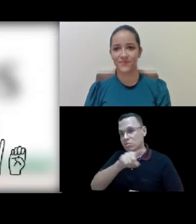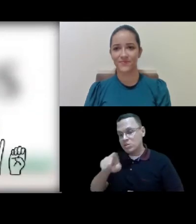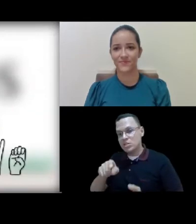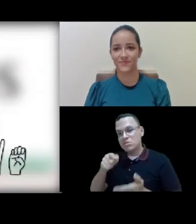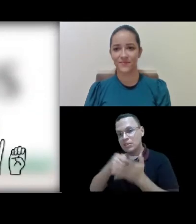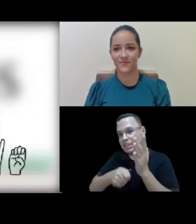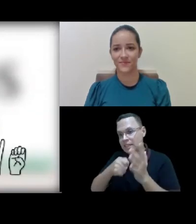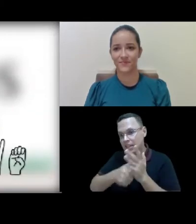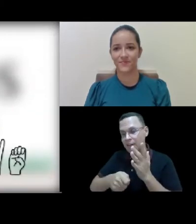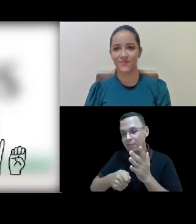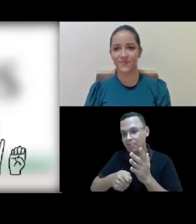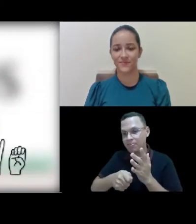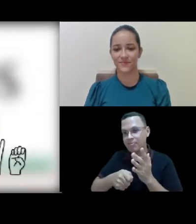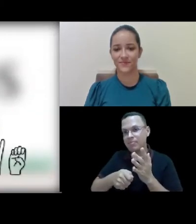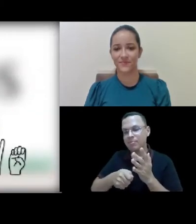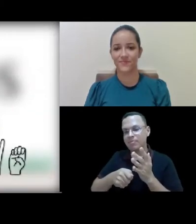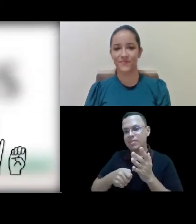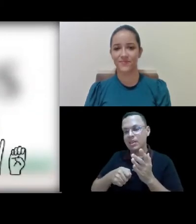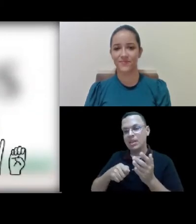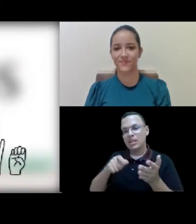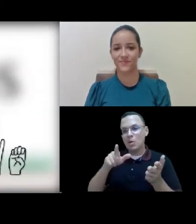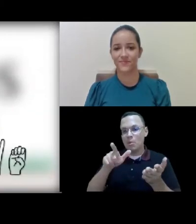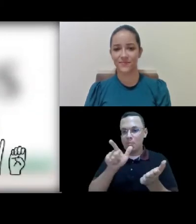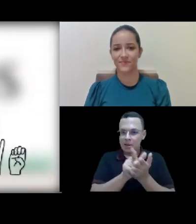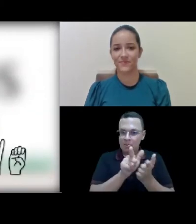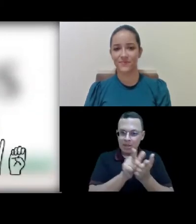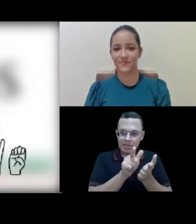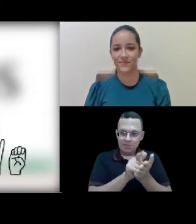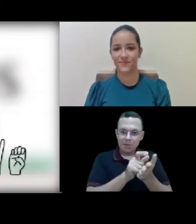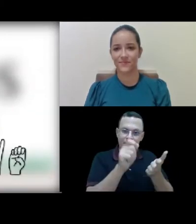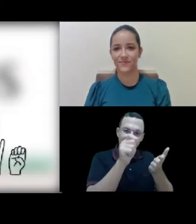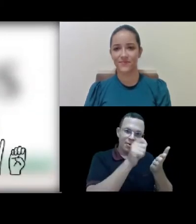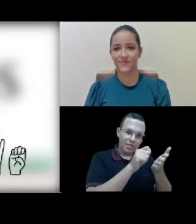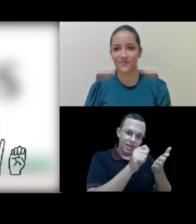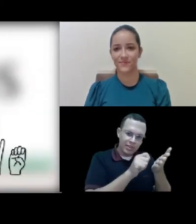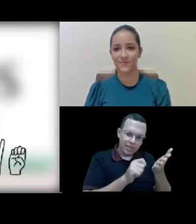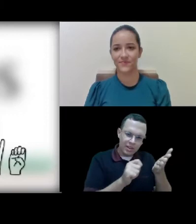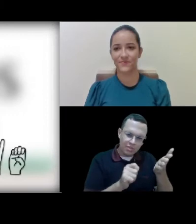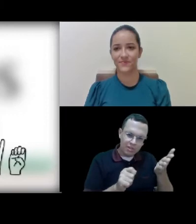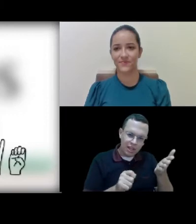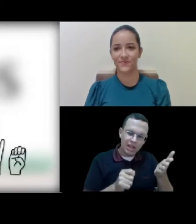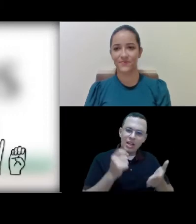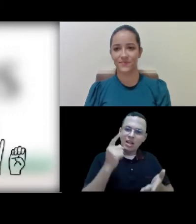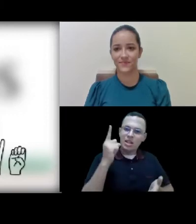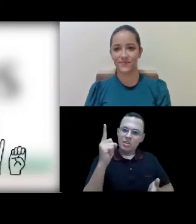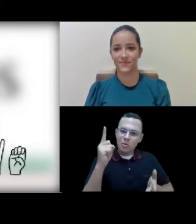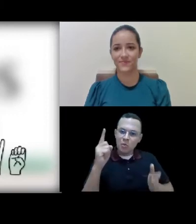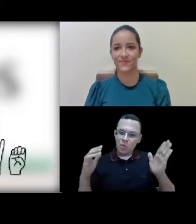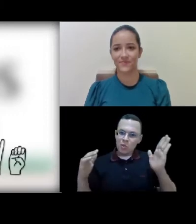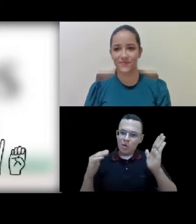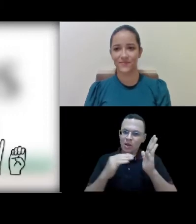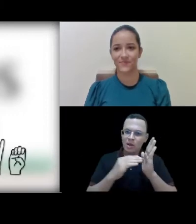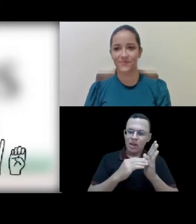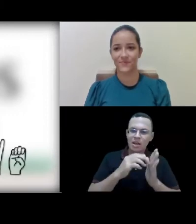Agora, vocês vão tentar. Então, ó, pegue um pedaço de papel, escrevam lá